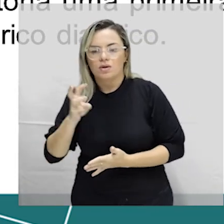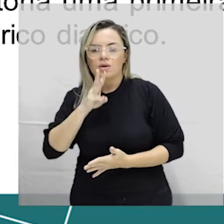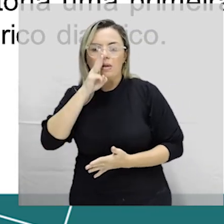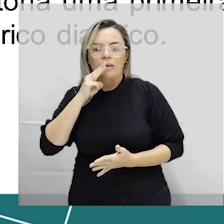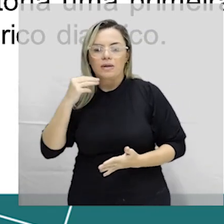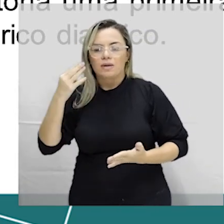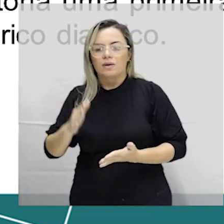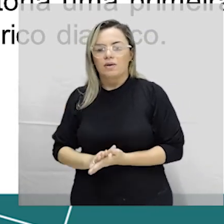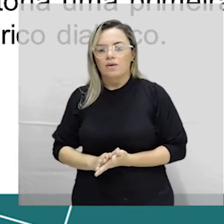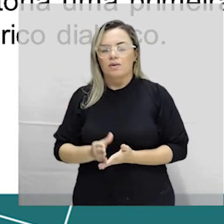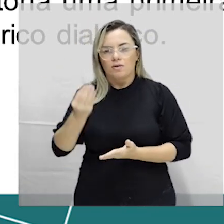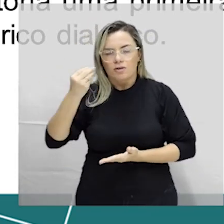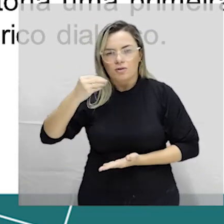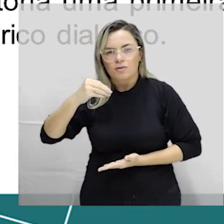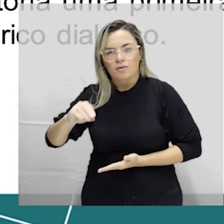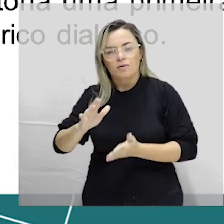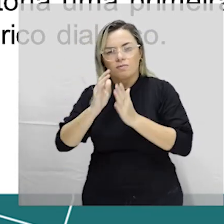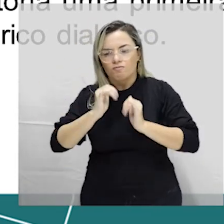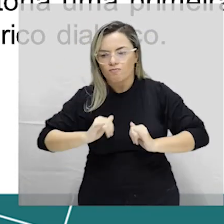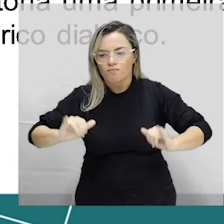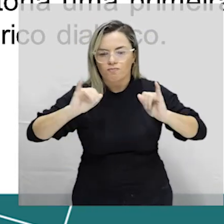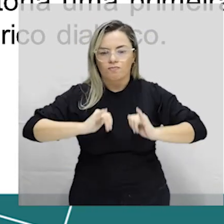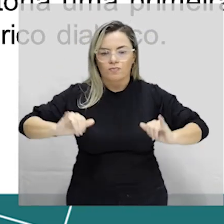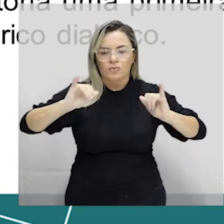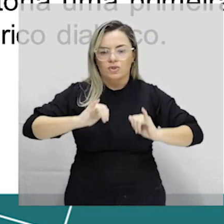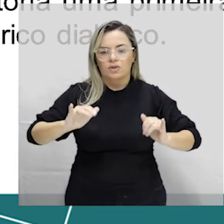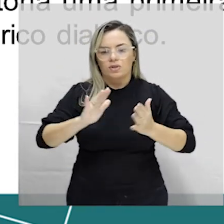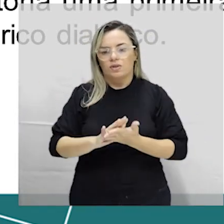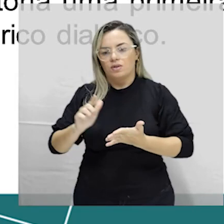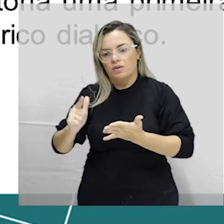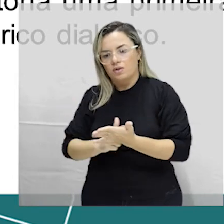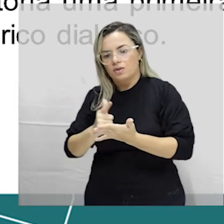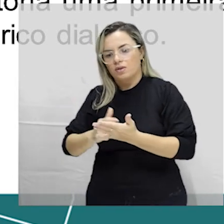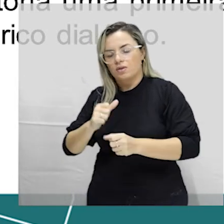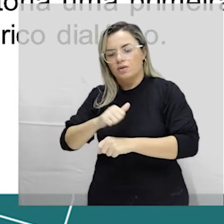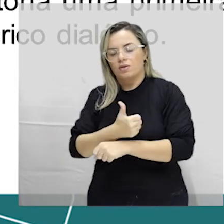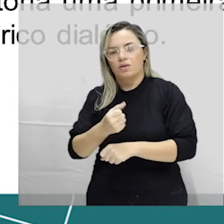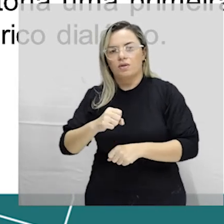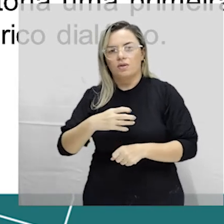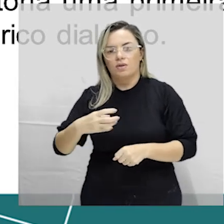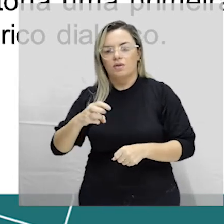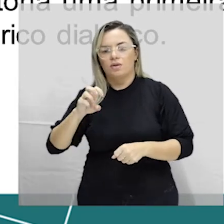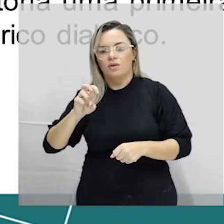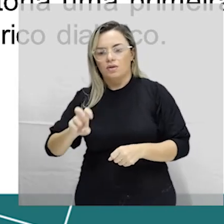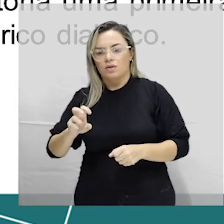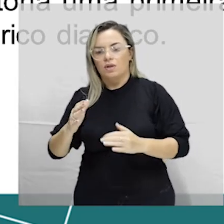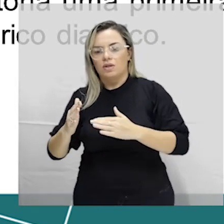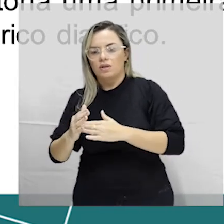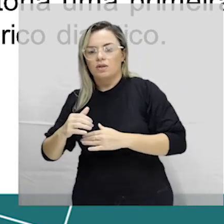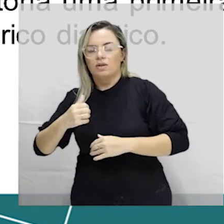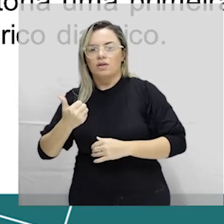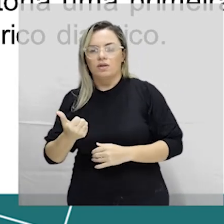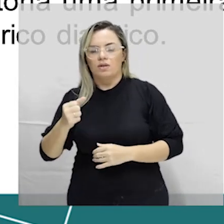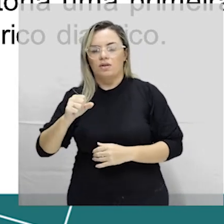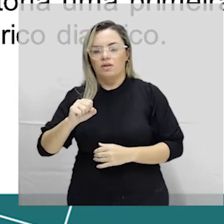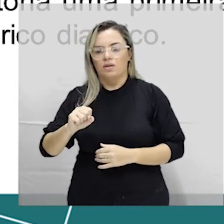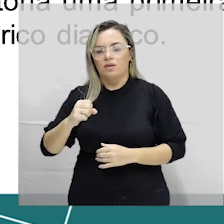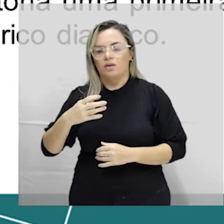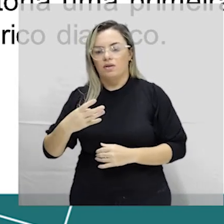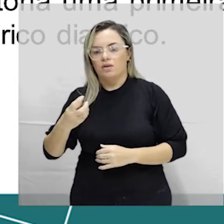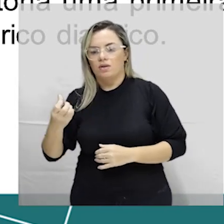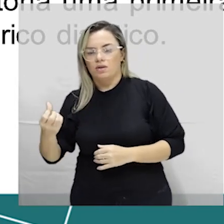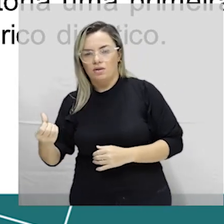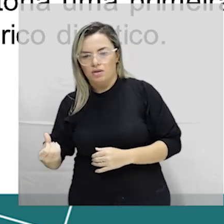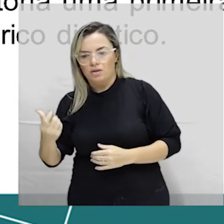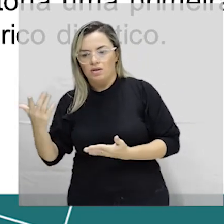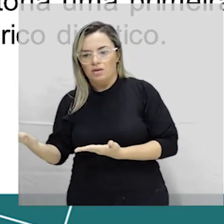publicado entre 1845 e 46, traz à tona uma primeira formulação precisa do conceito ou da ideia